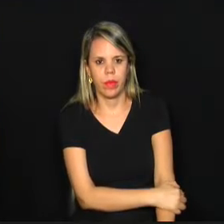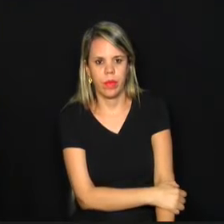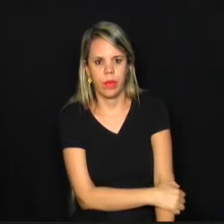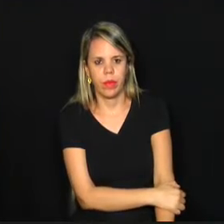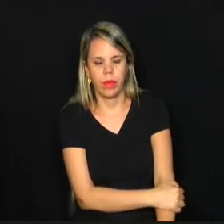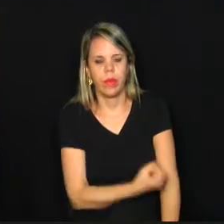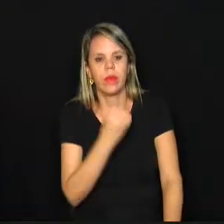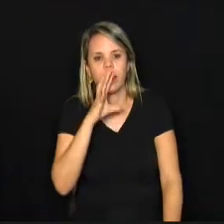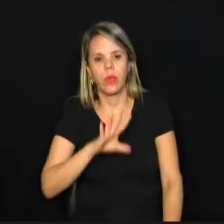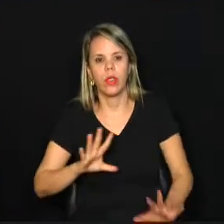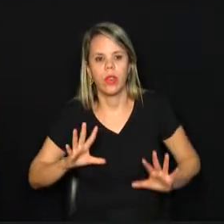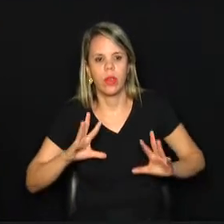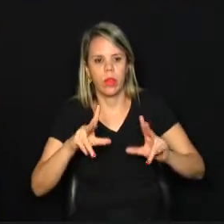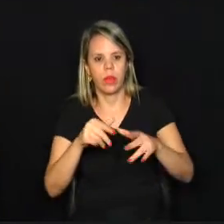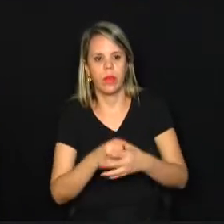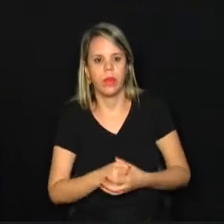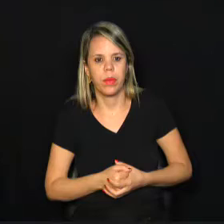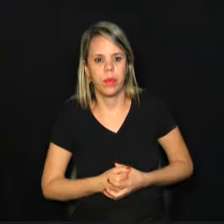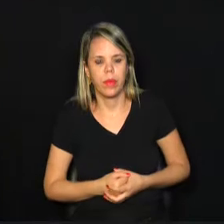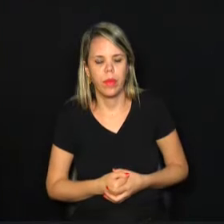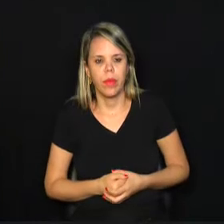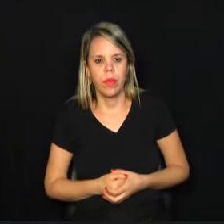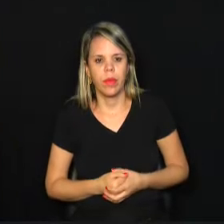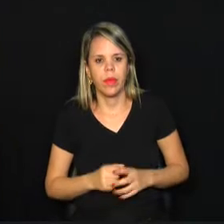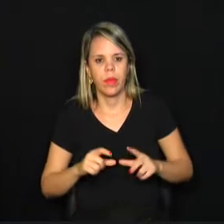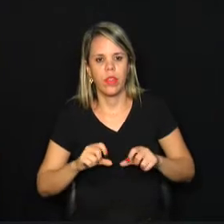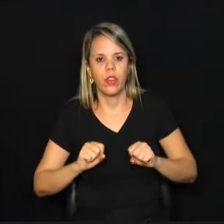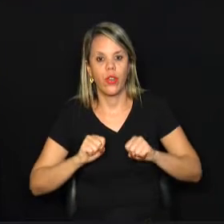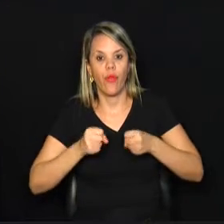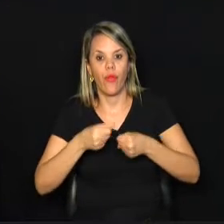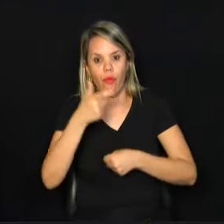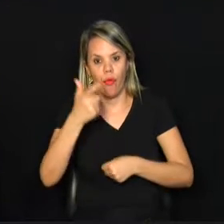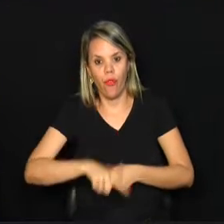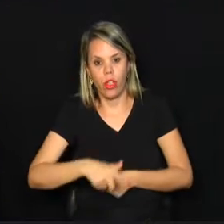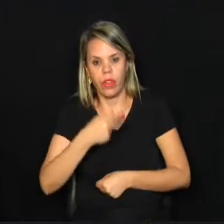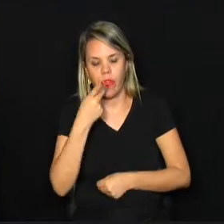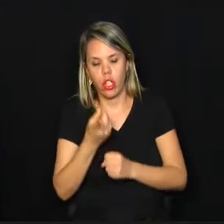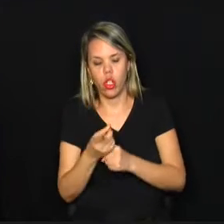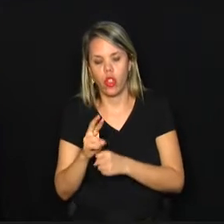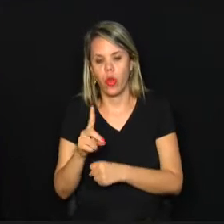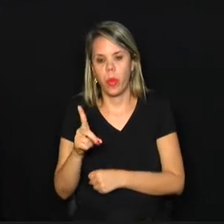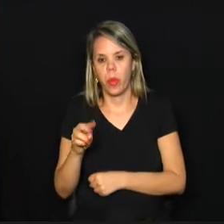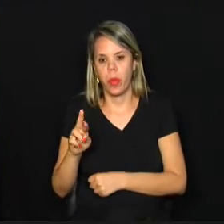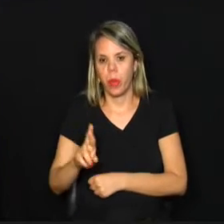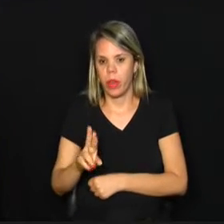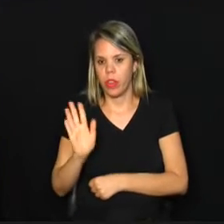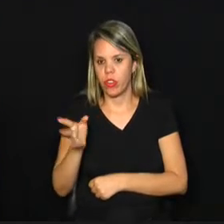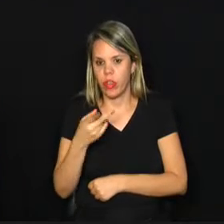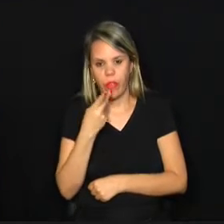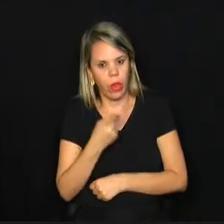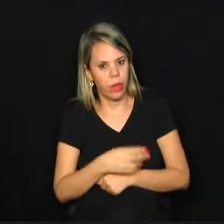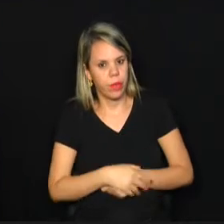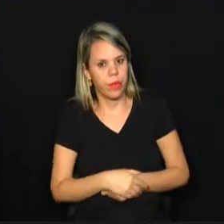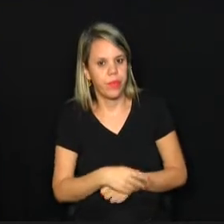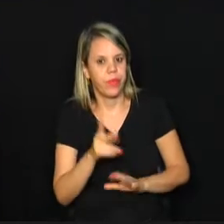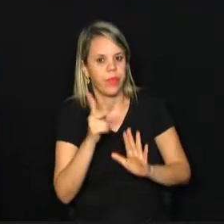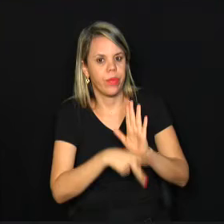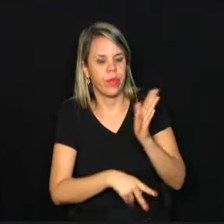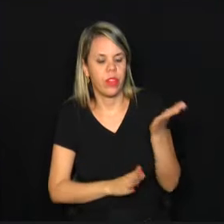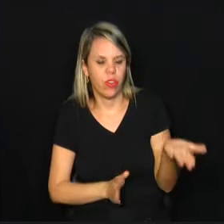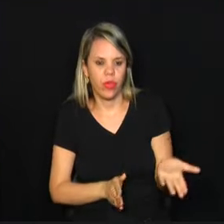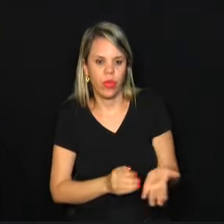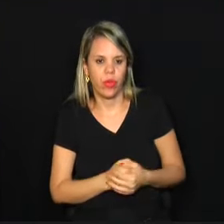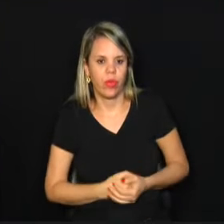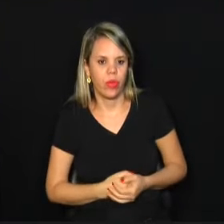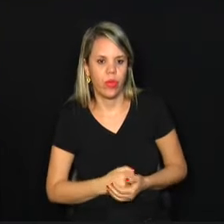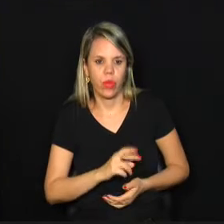Boa tarde a todos. Reforçando o que já foi dito pelo Dr. Peter e pelo Dr. Sérgio, esse projeto, a gente não